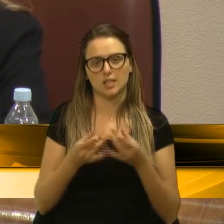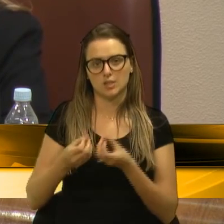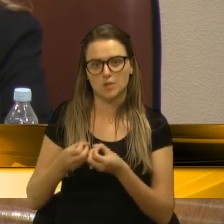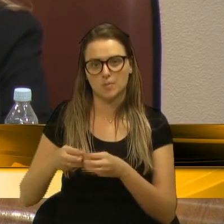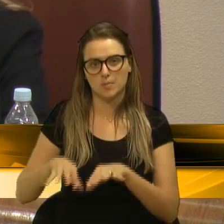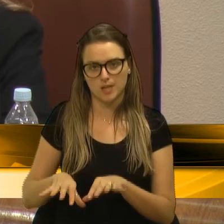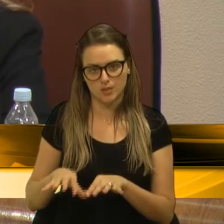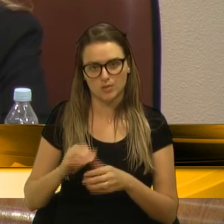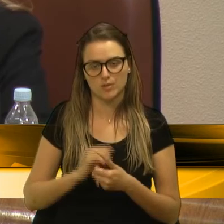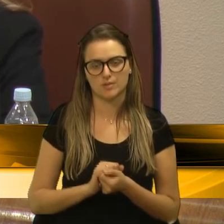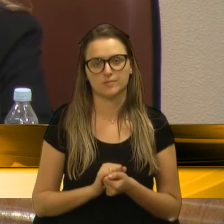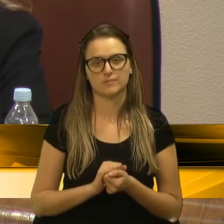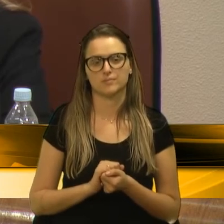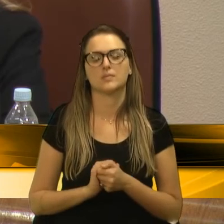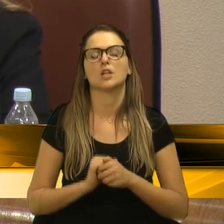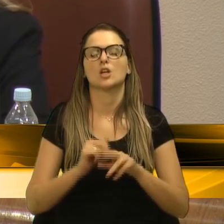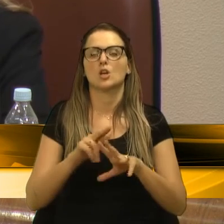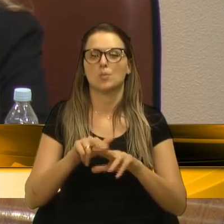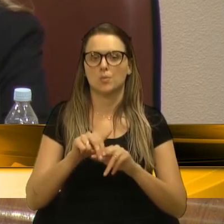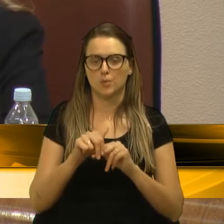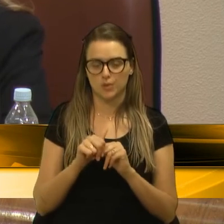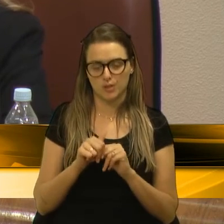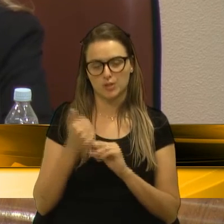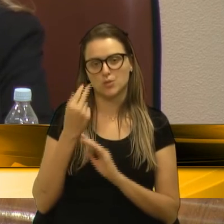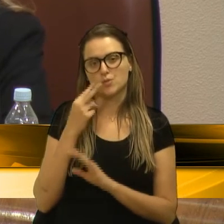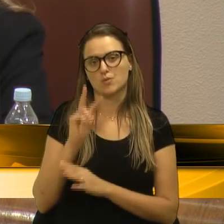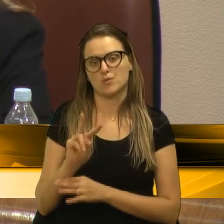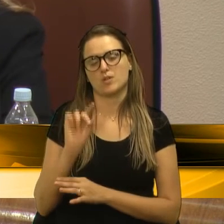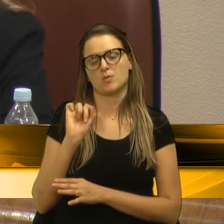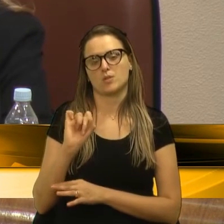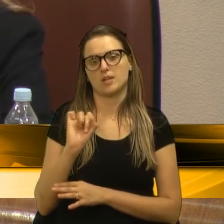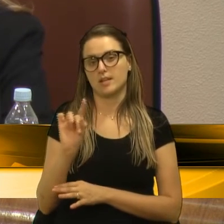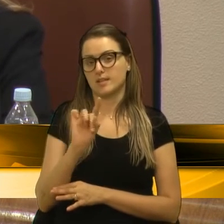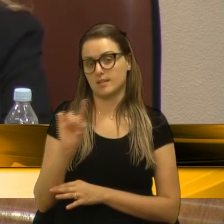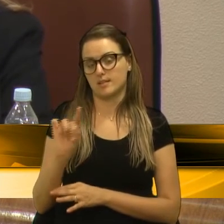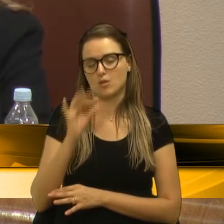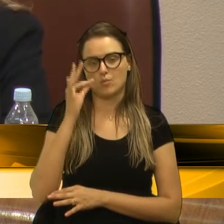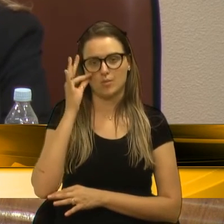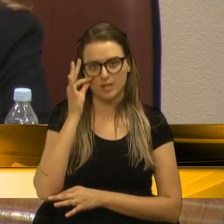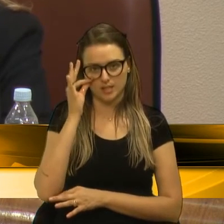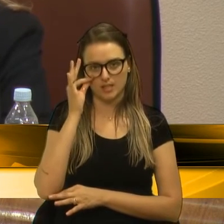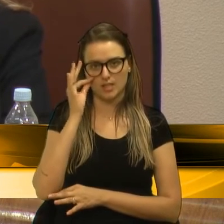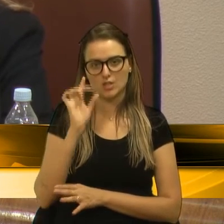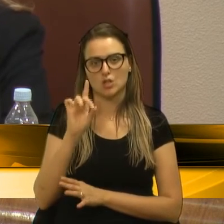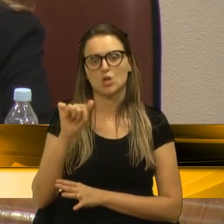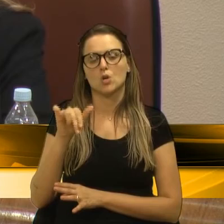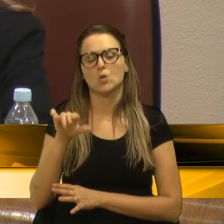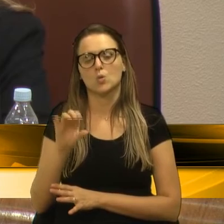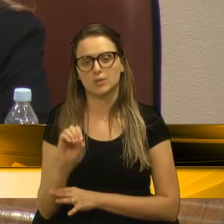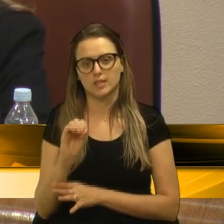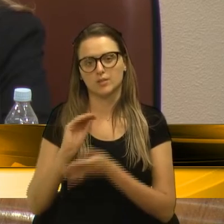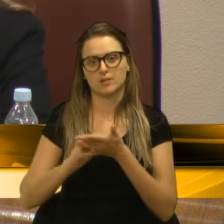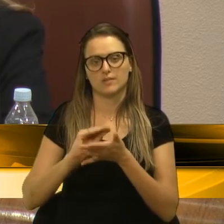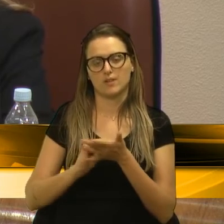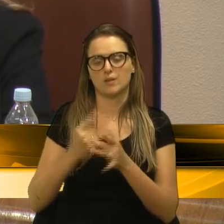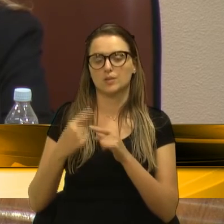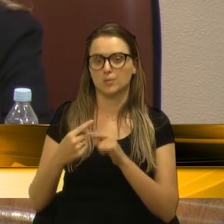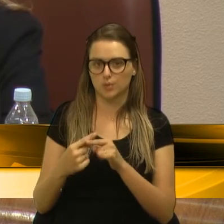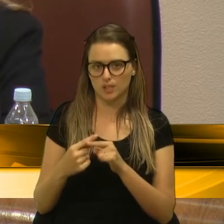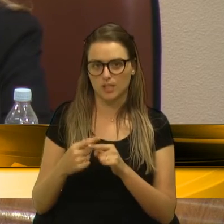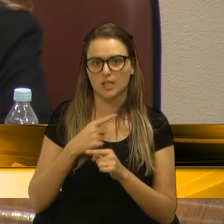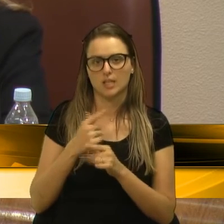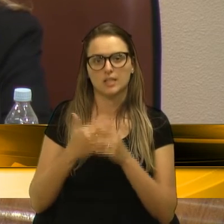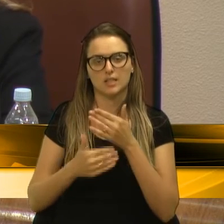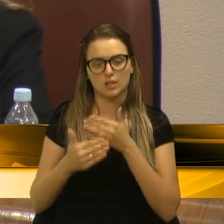ao certame. Desta sorte, verifico que não está presente o dano irreparável, visto que, embora tenha